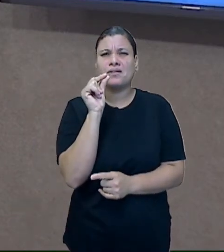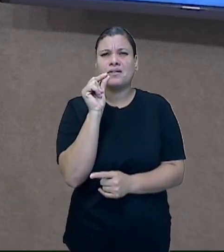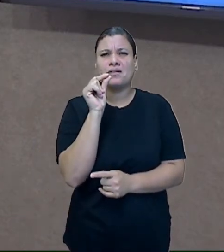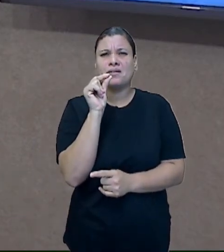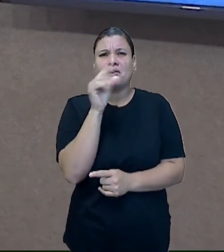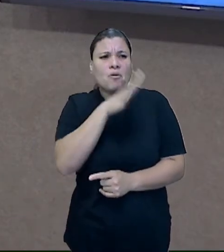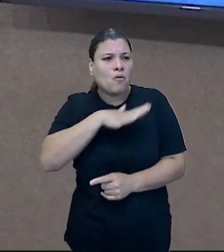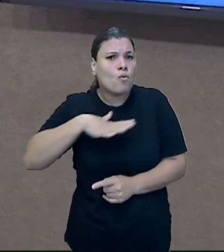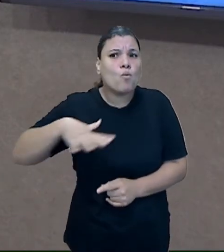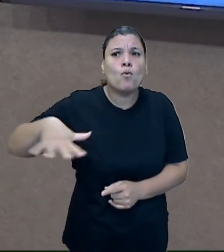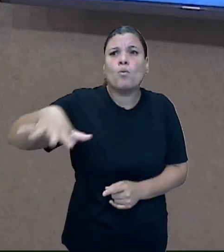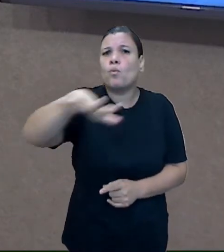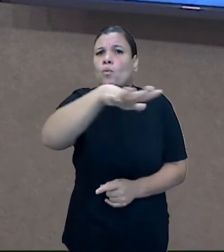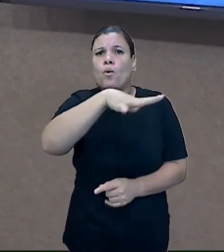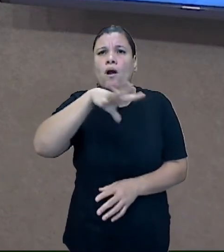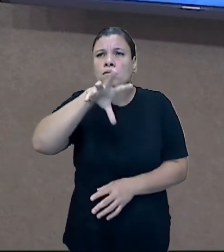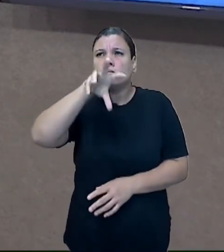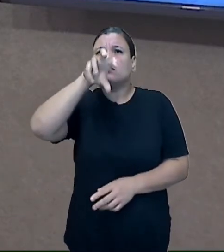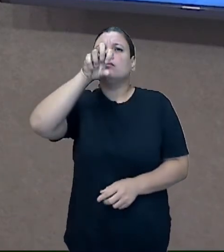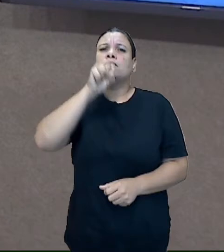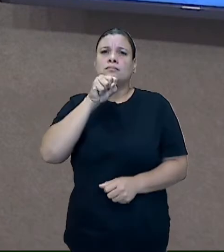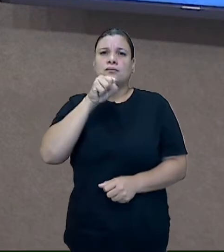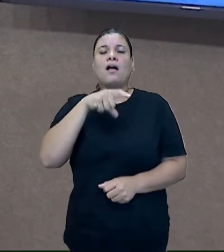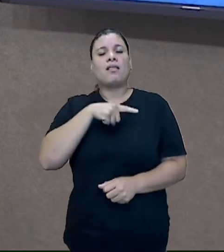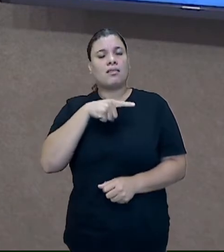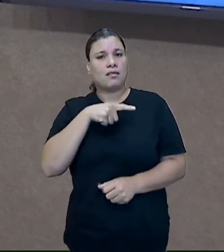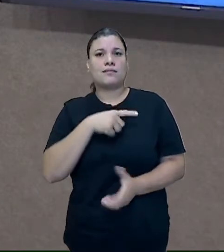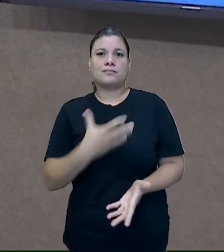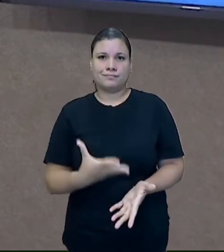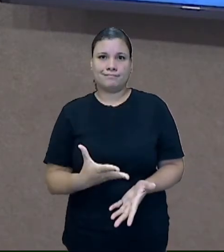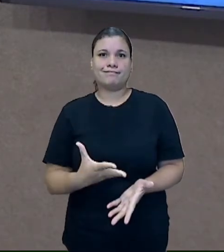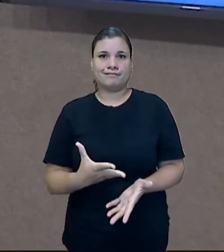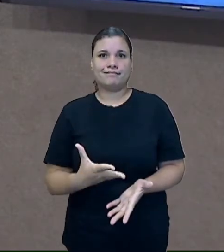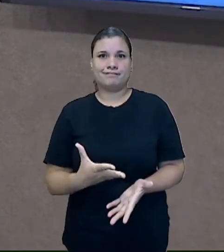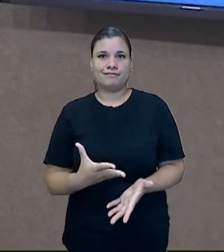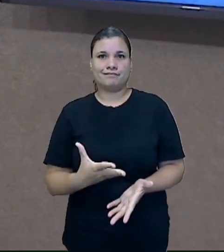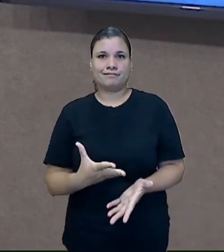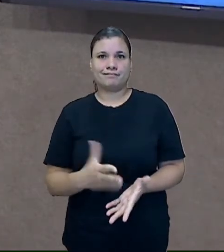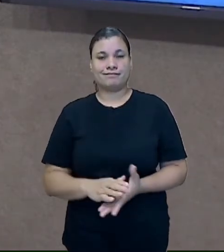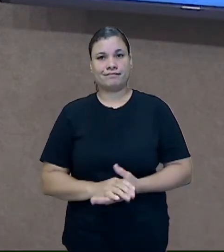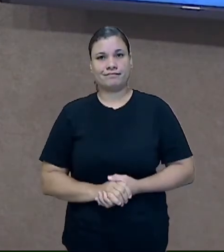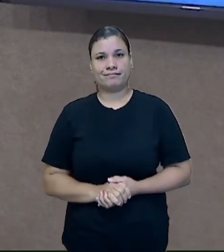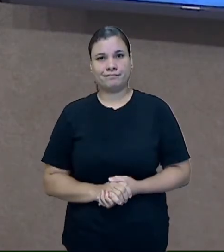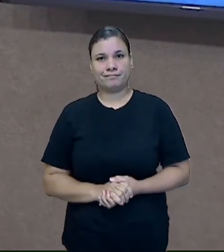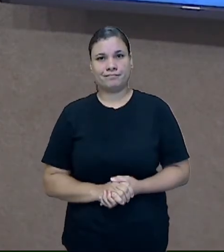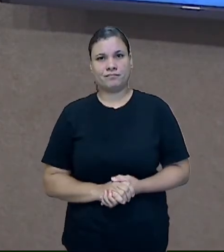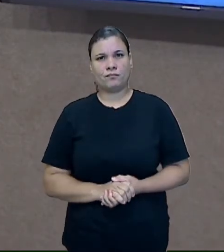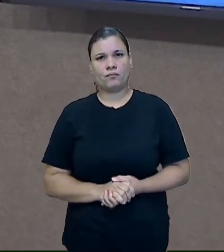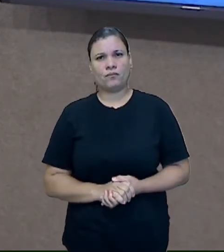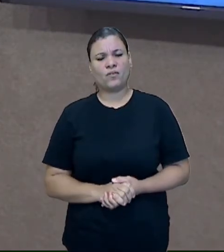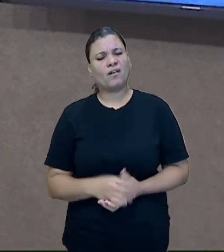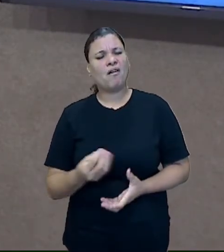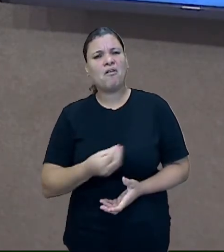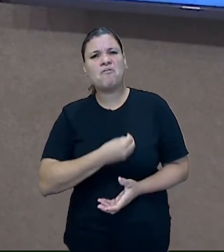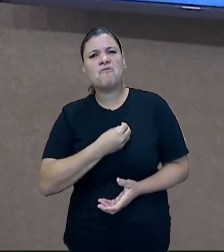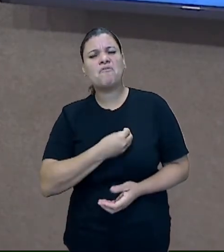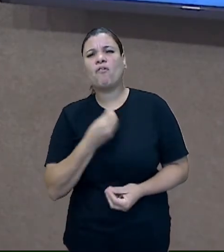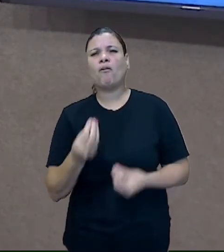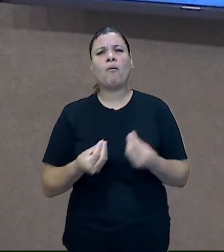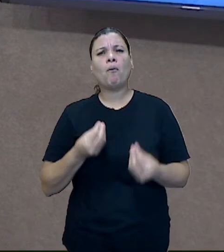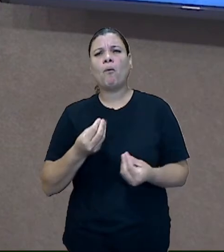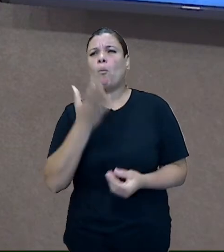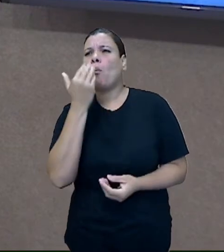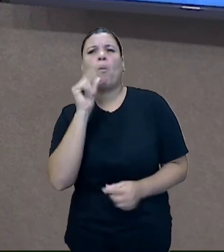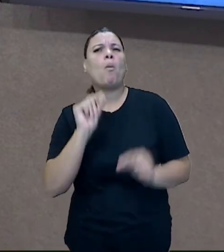gente elimine esse ácaro. O ácaro, ele se alimenta dos restos de pele que o nosso